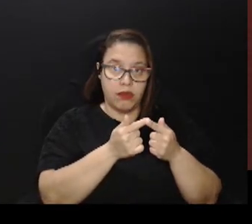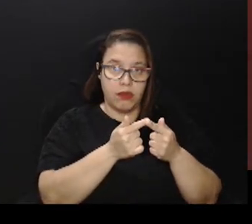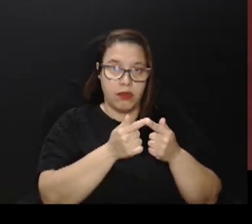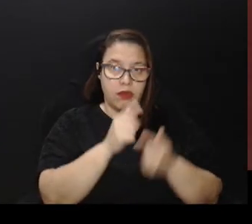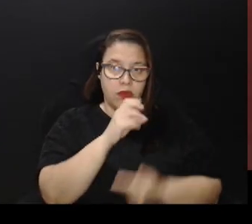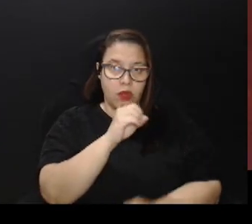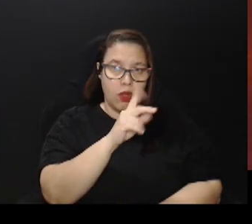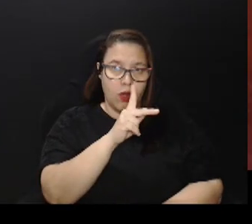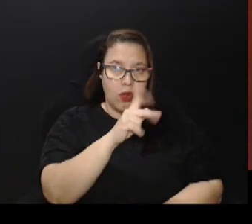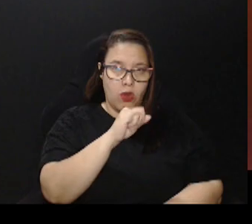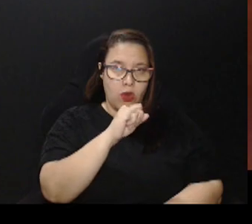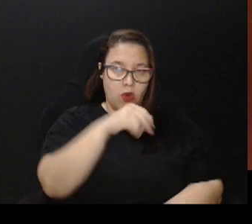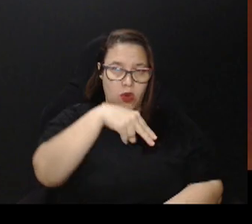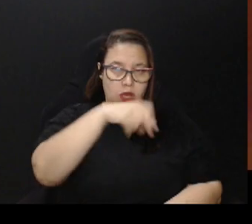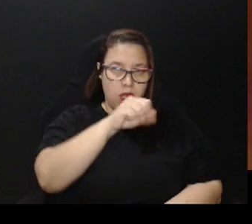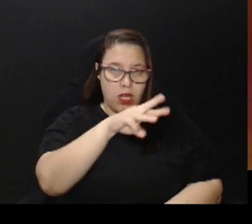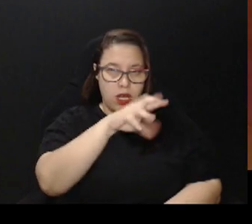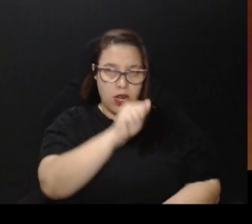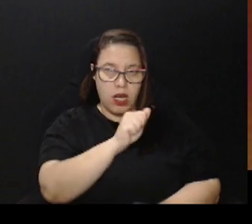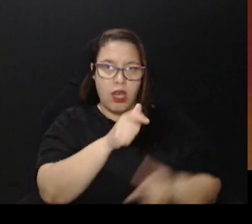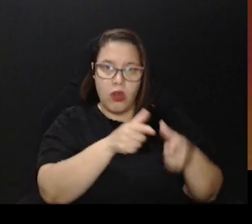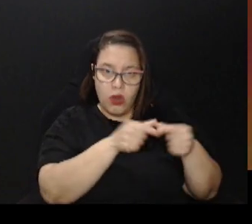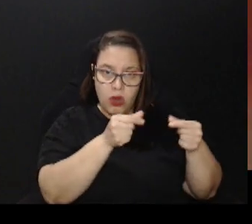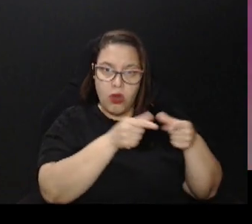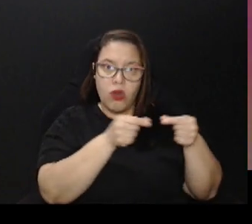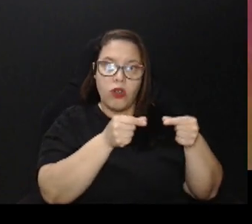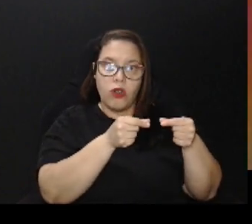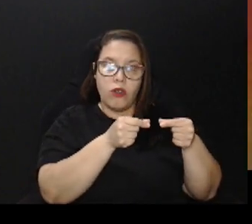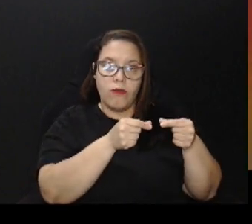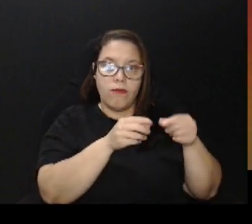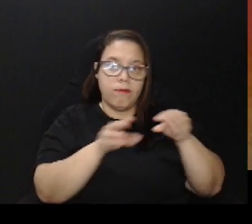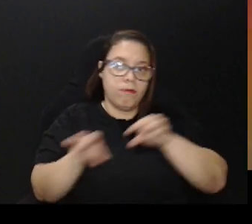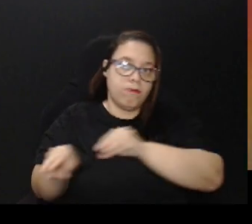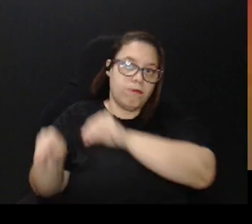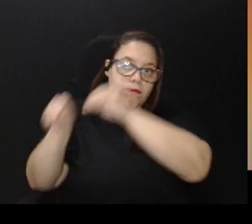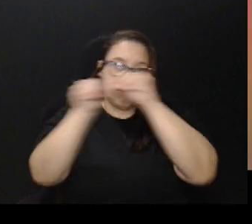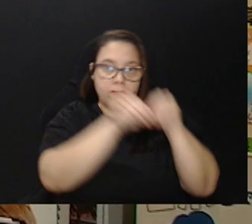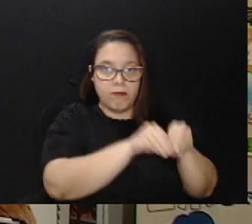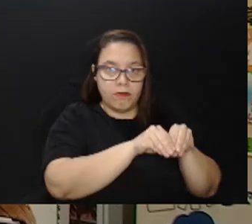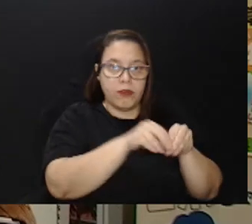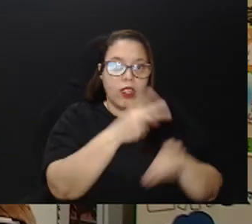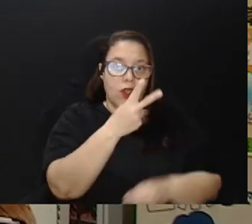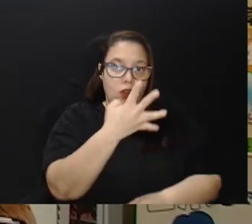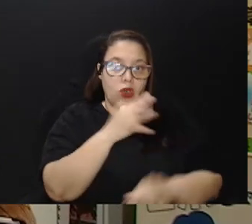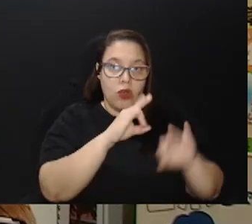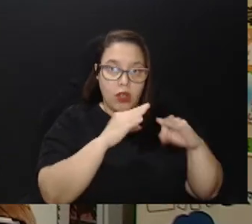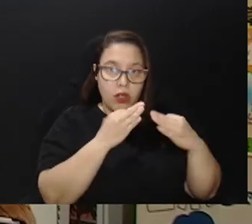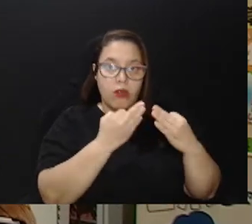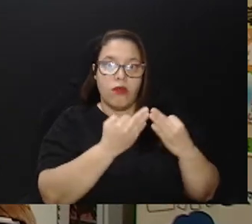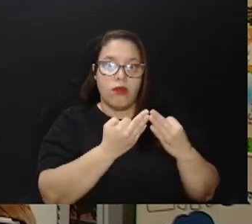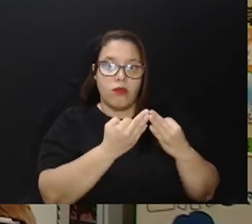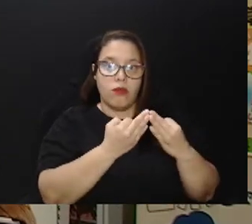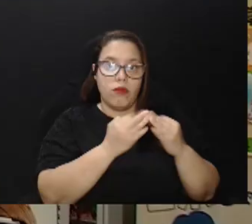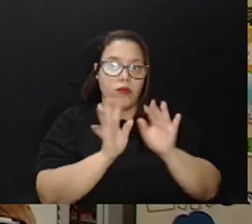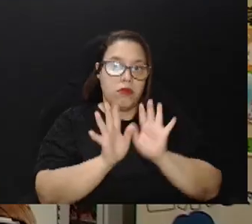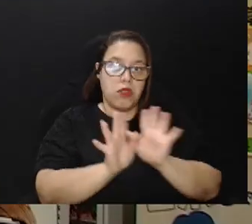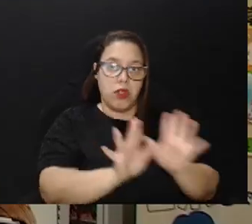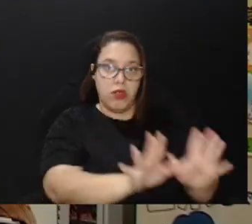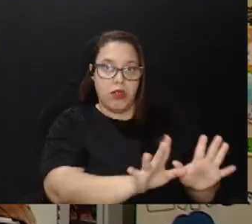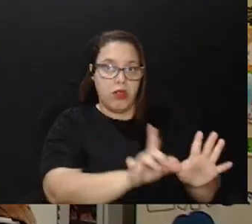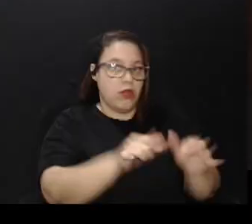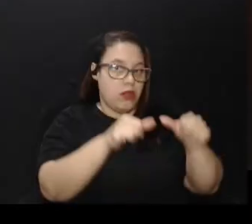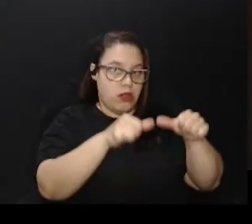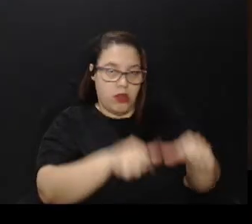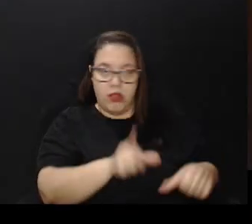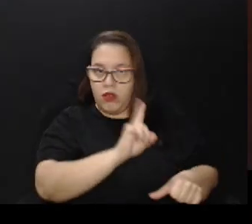do Japão. Eles estiveram, eram 24 famílias, passaram por aqui também, mas não se fixaram, foram mais